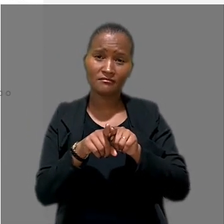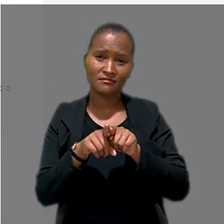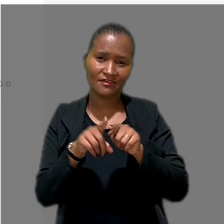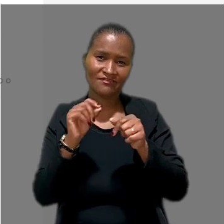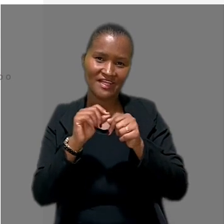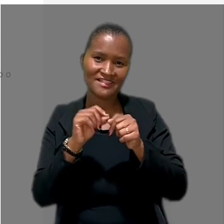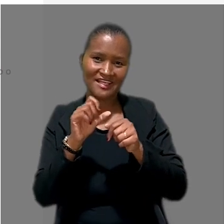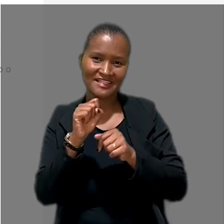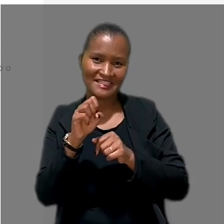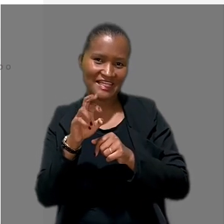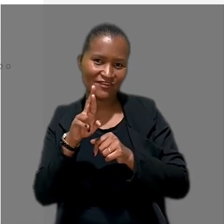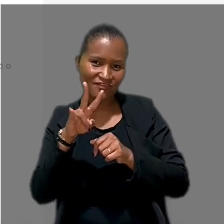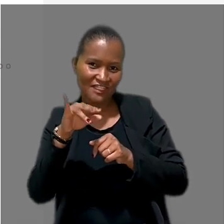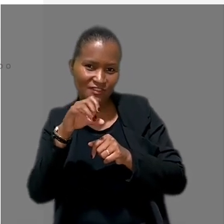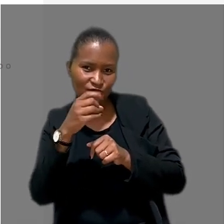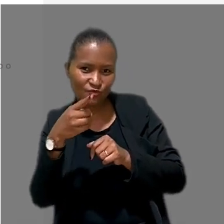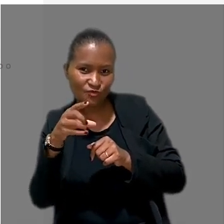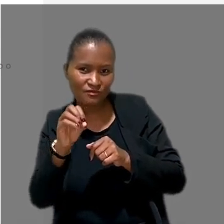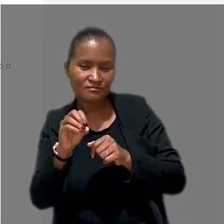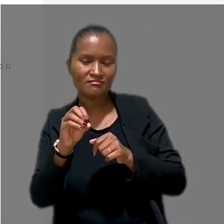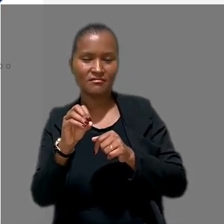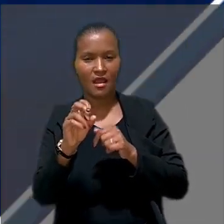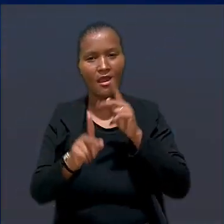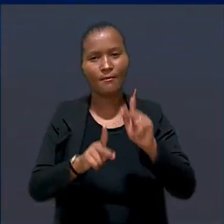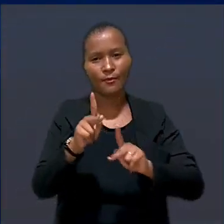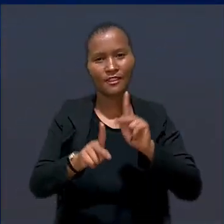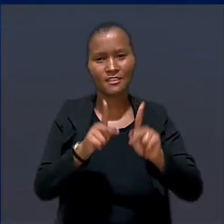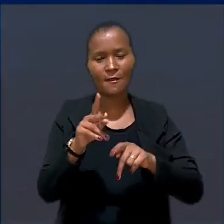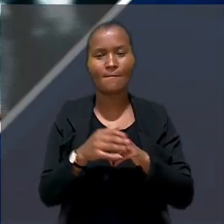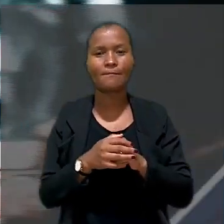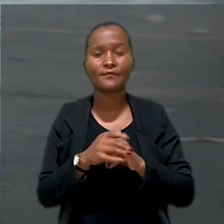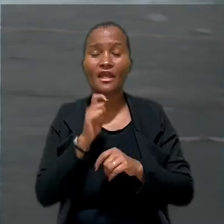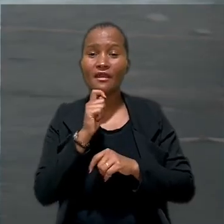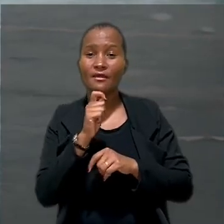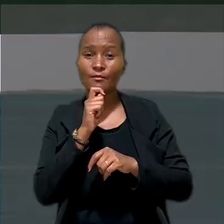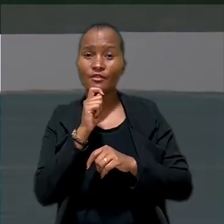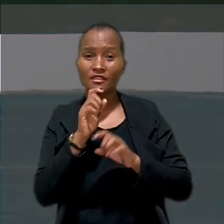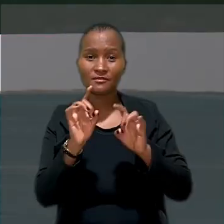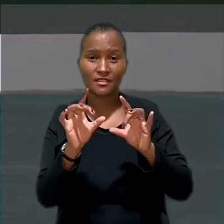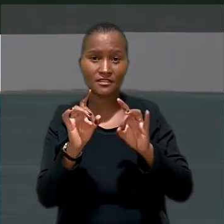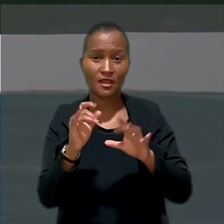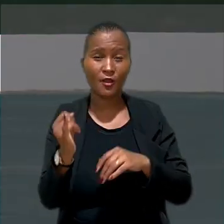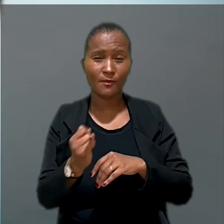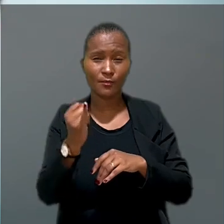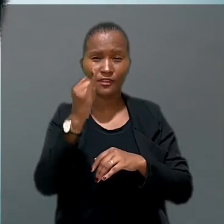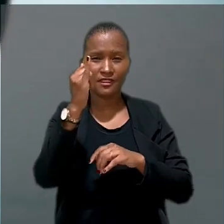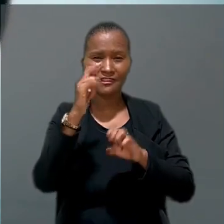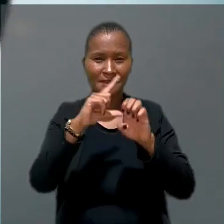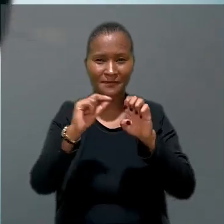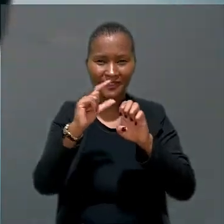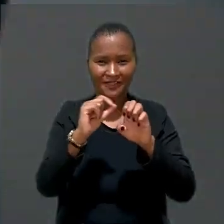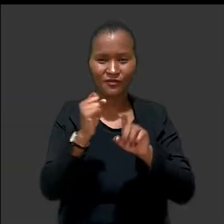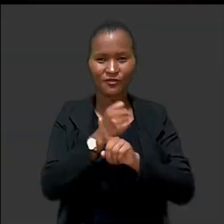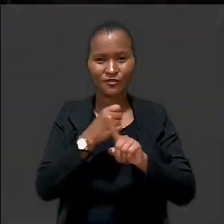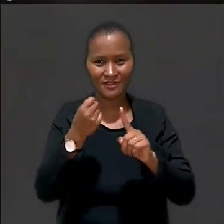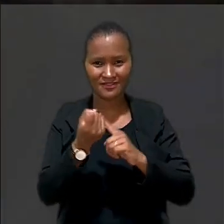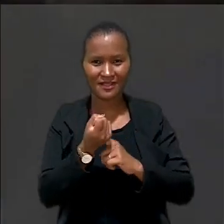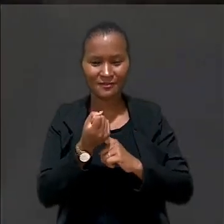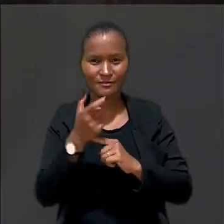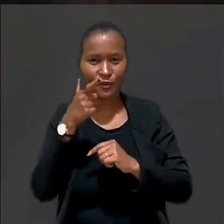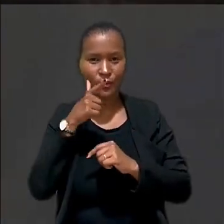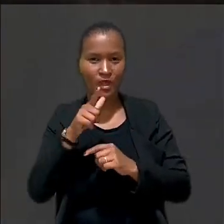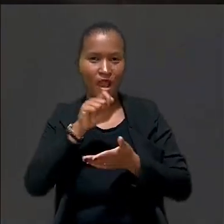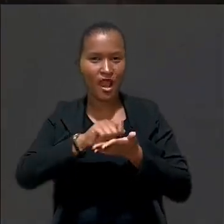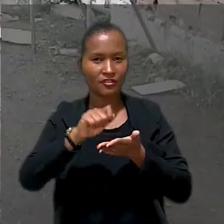a prestação de serviços à população. A reportagem especial A Importância dos Empreendedores Sociais